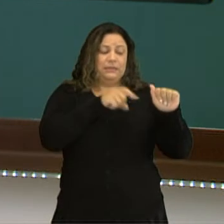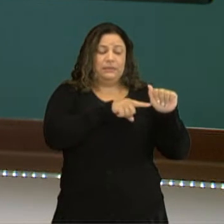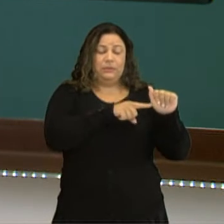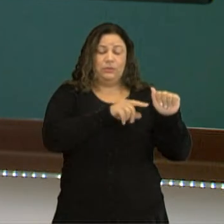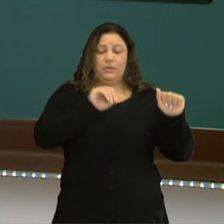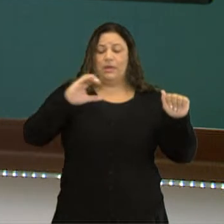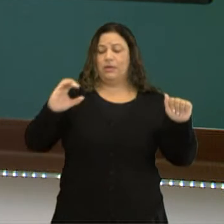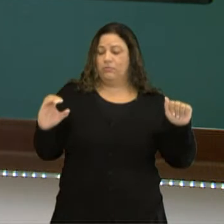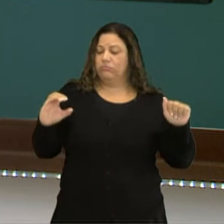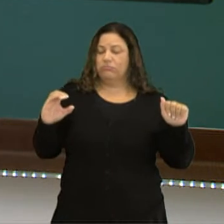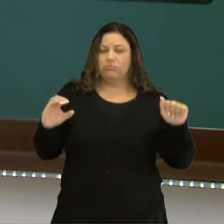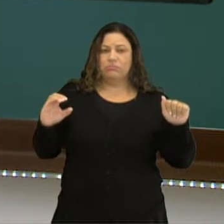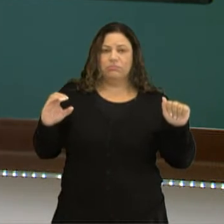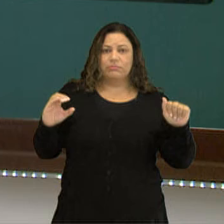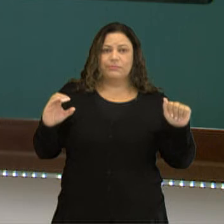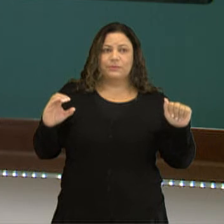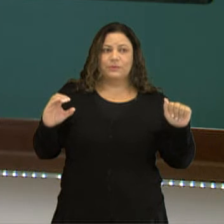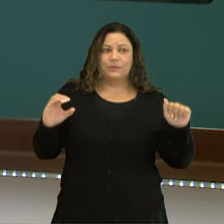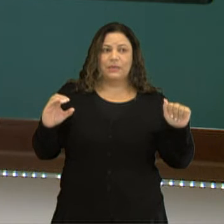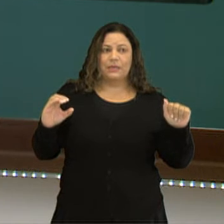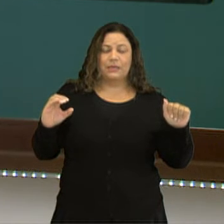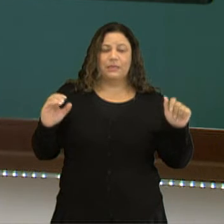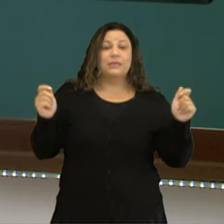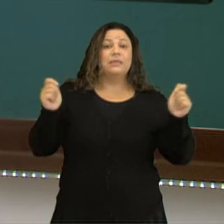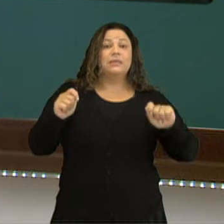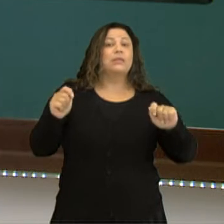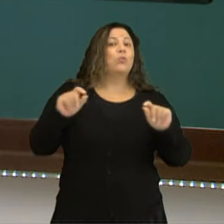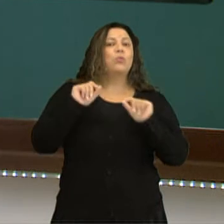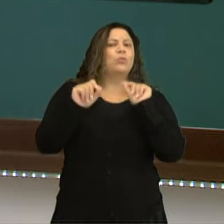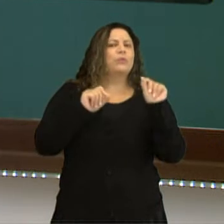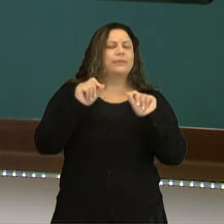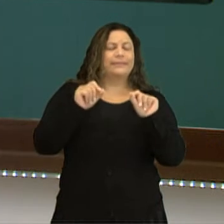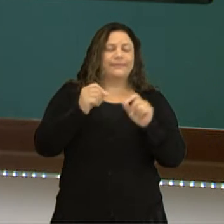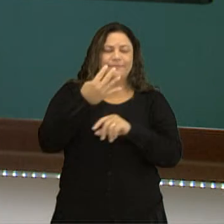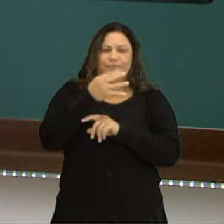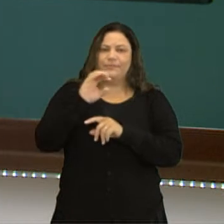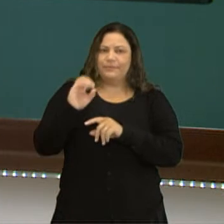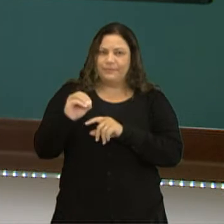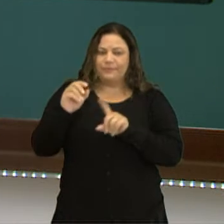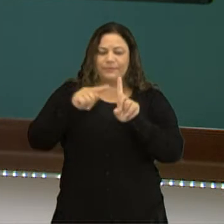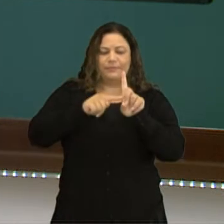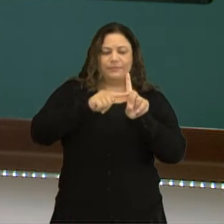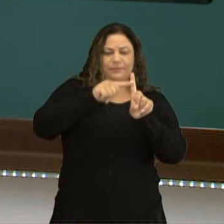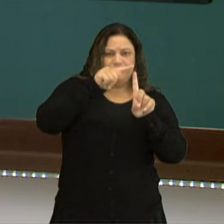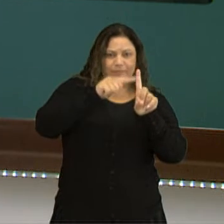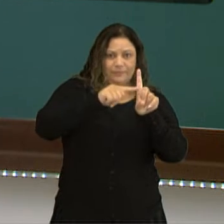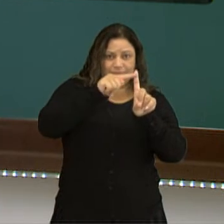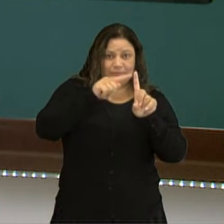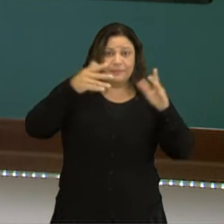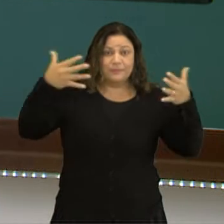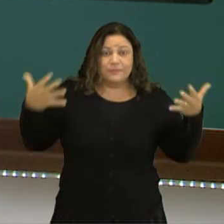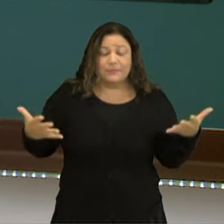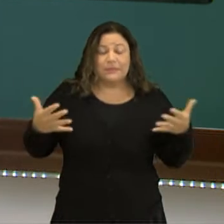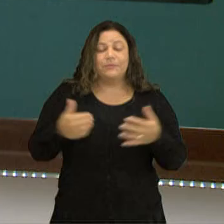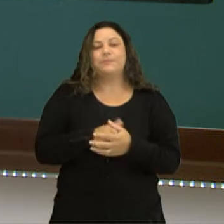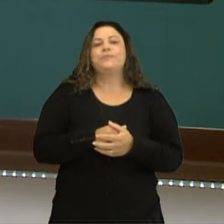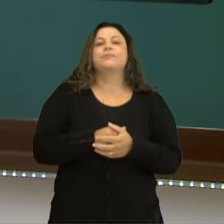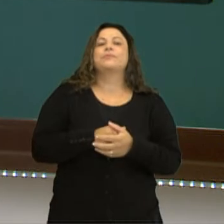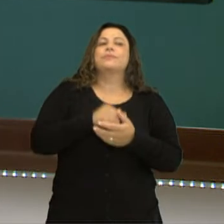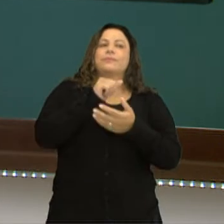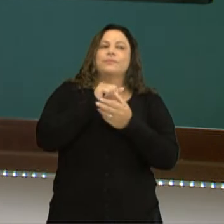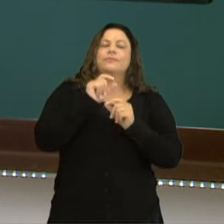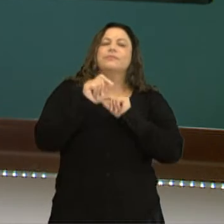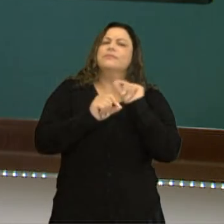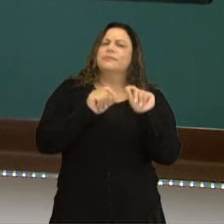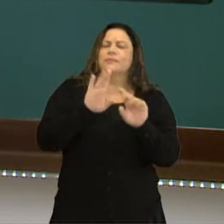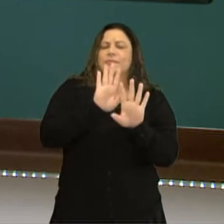o C, obrigatoriamente a temperatura dele é 40, tá? Então, assim, pessoal, geralmente o exercício ele vai cobrar